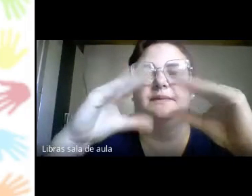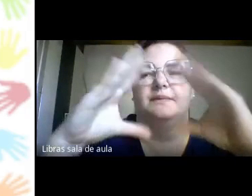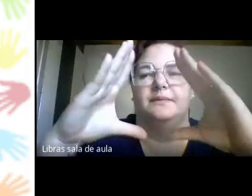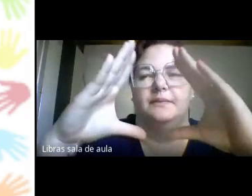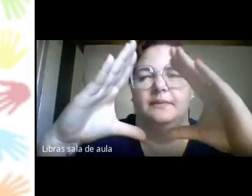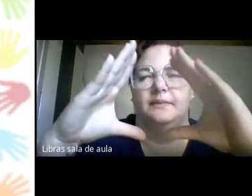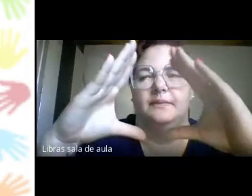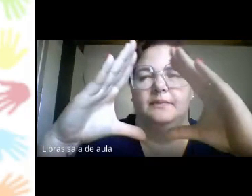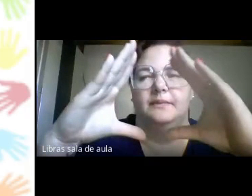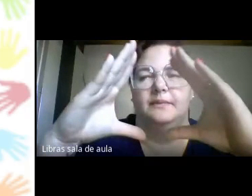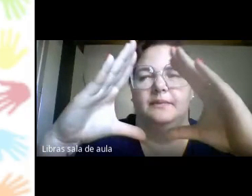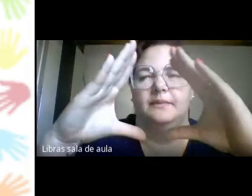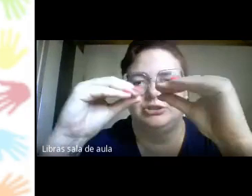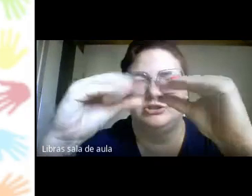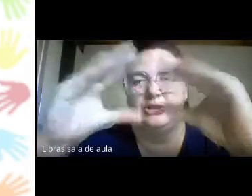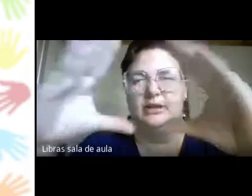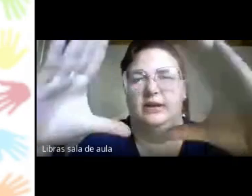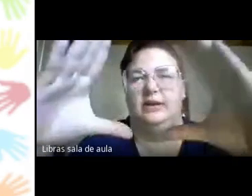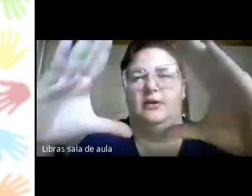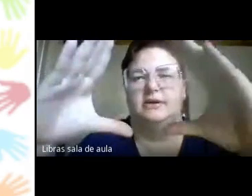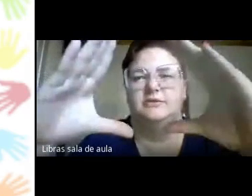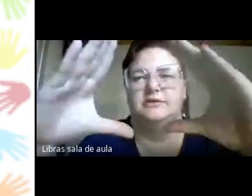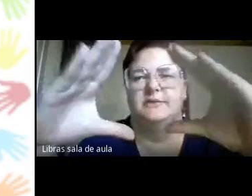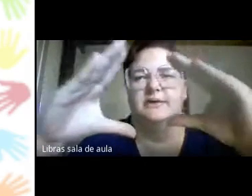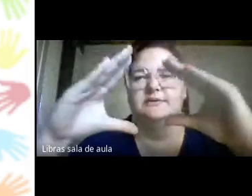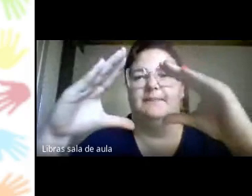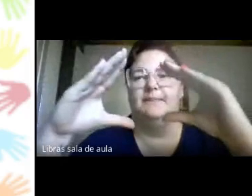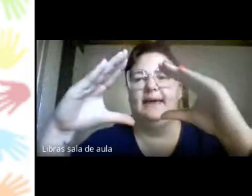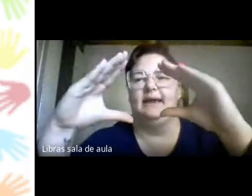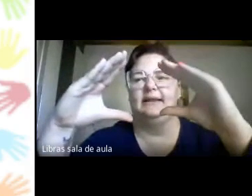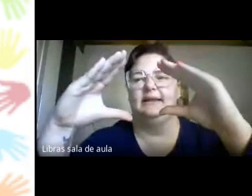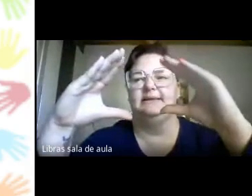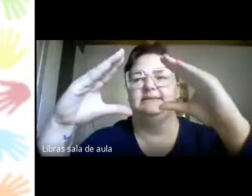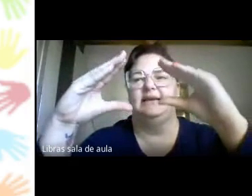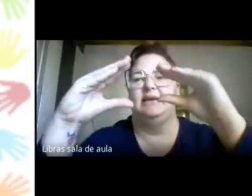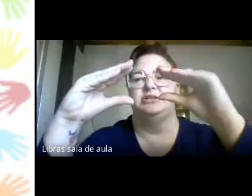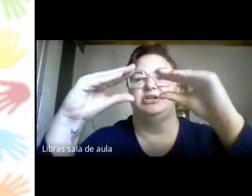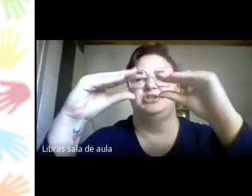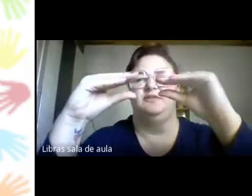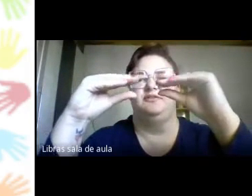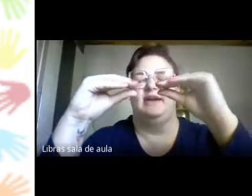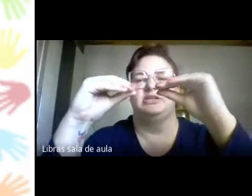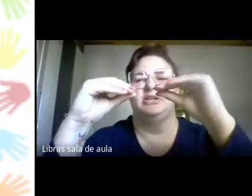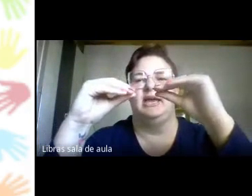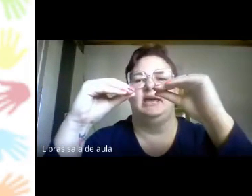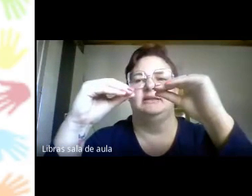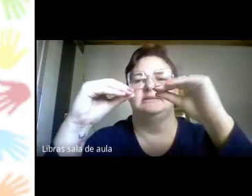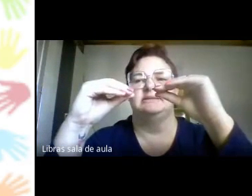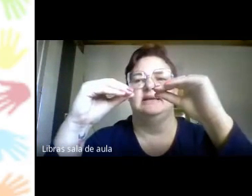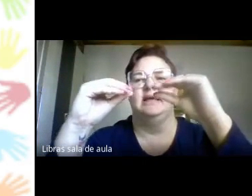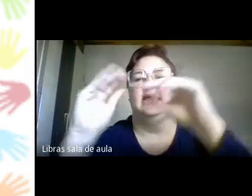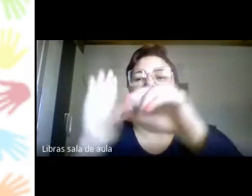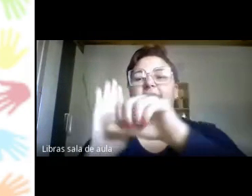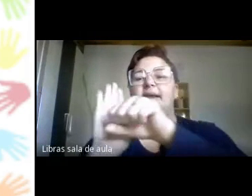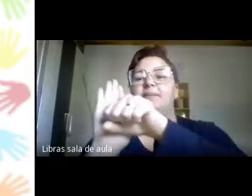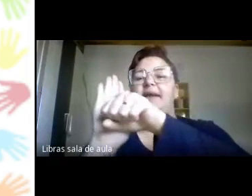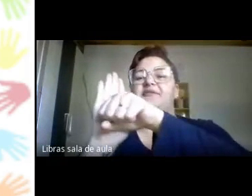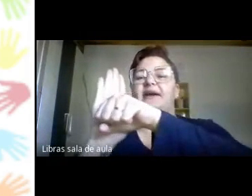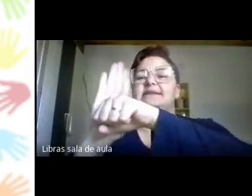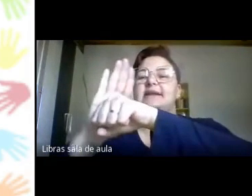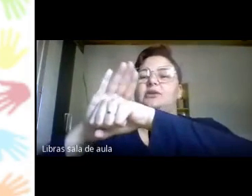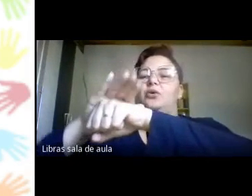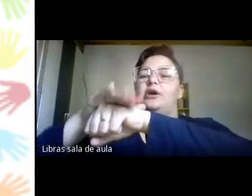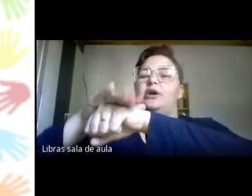noite. Noite. Ó, as 2 mãos abertas e aí a gente fecha elas.